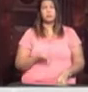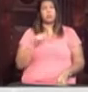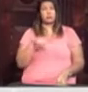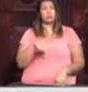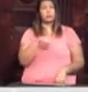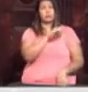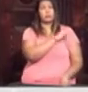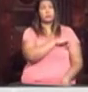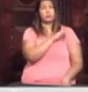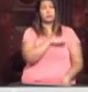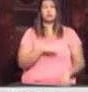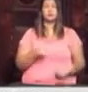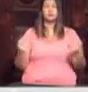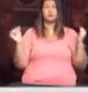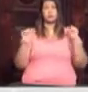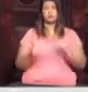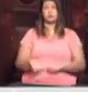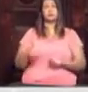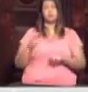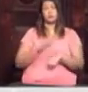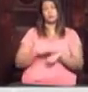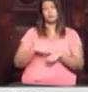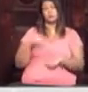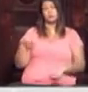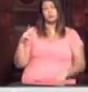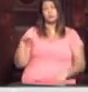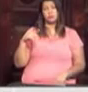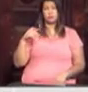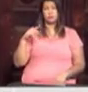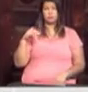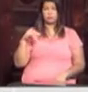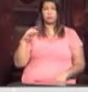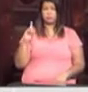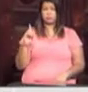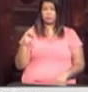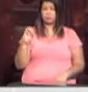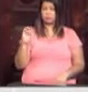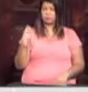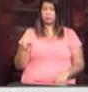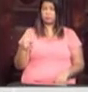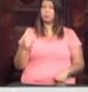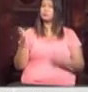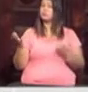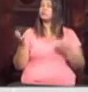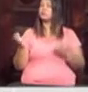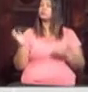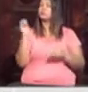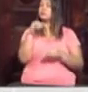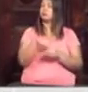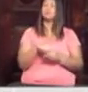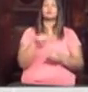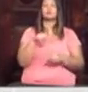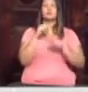pelo PMDB, se queria votar aqui nessa casa um projeto que dava